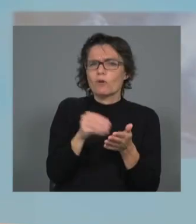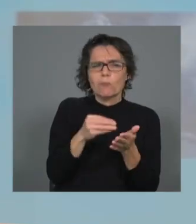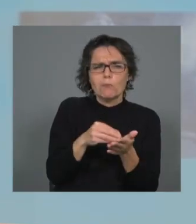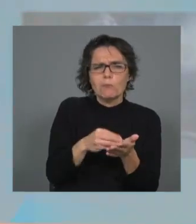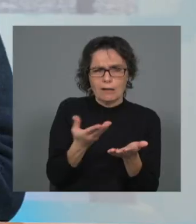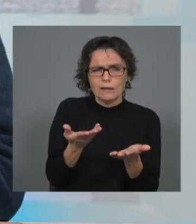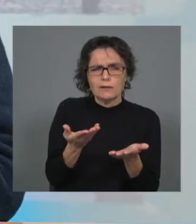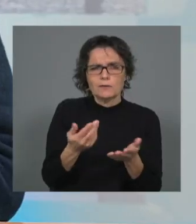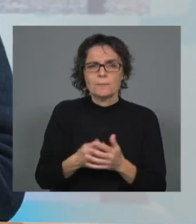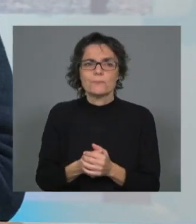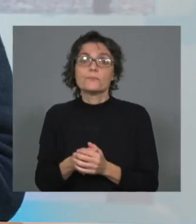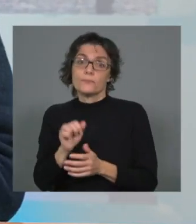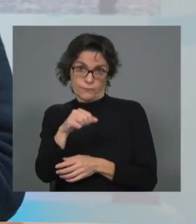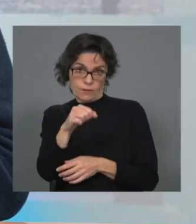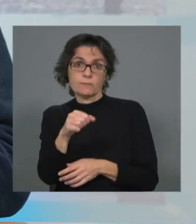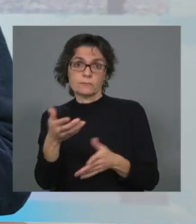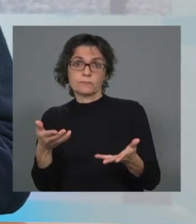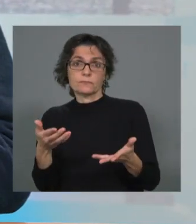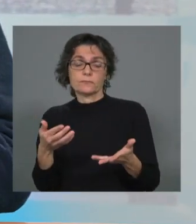Exatamente. Creio que